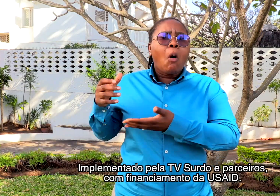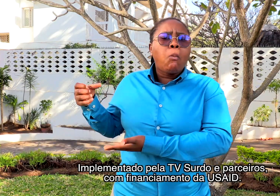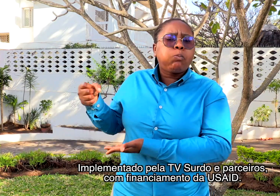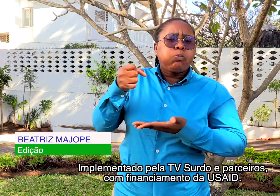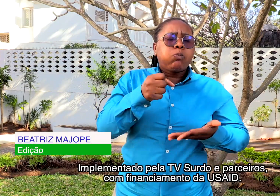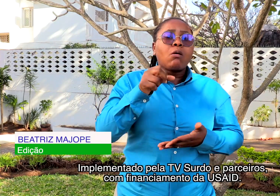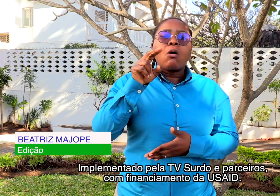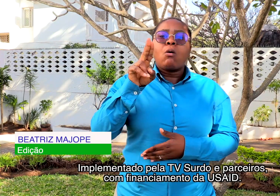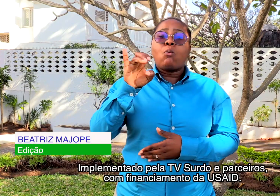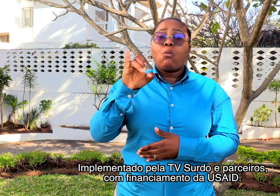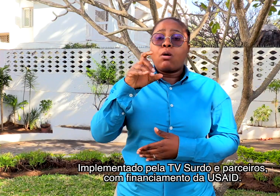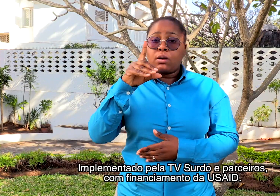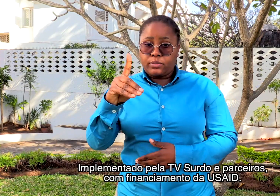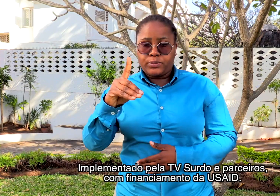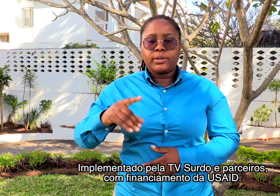financiamento da USAID.